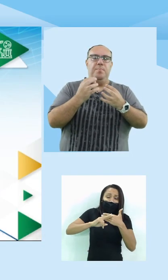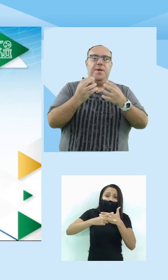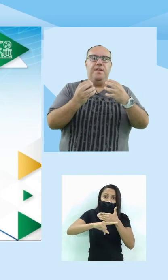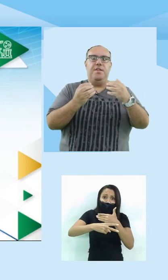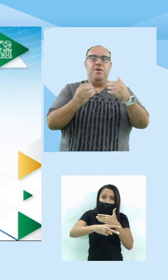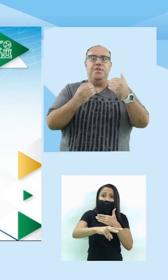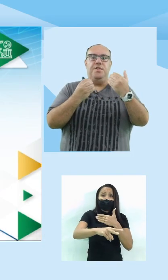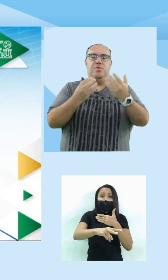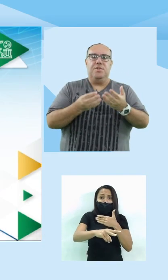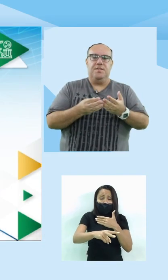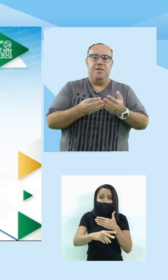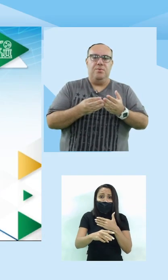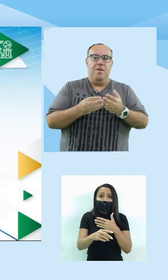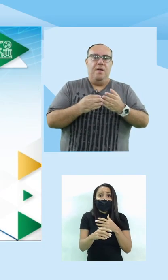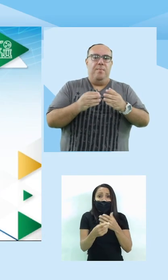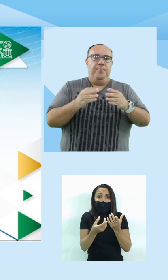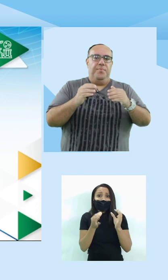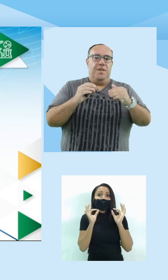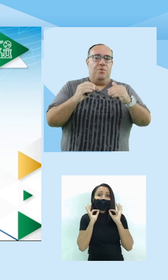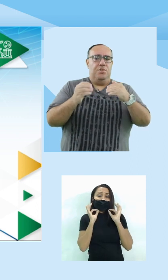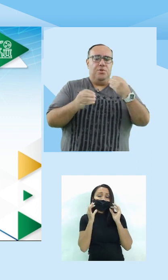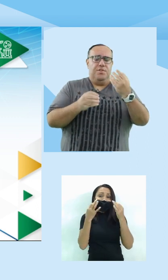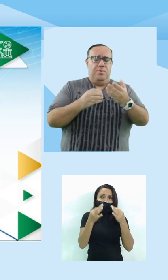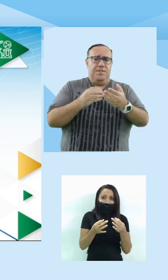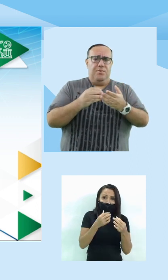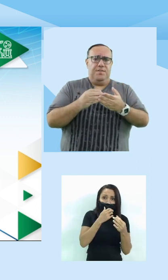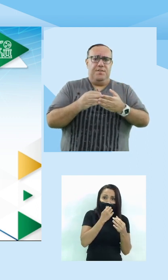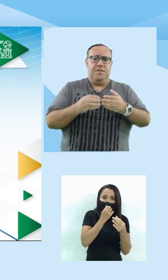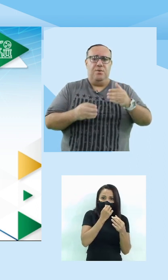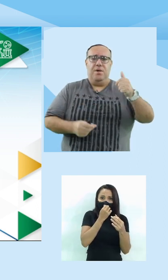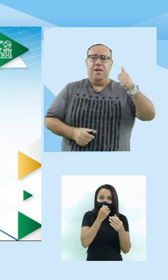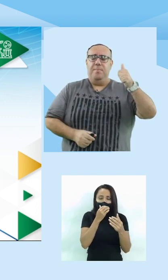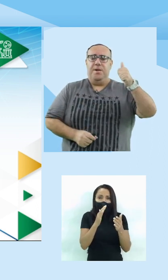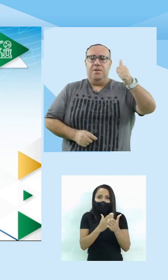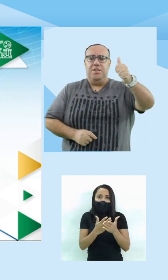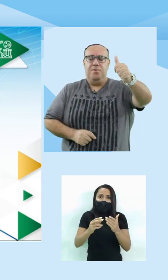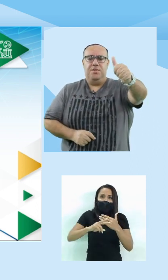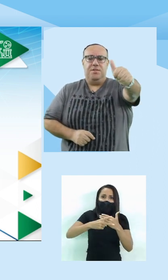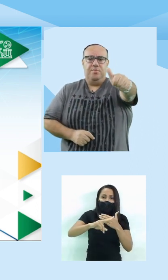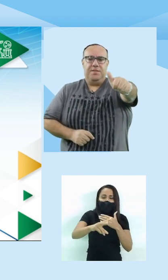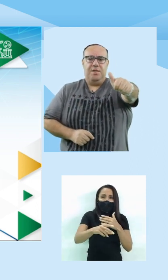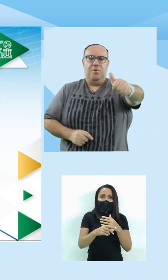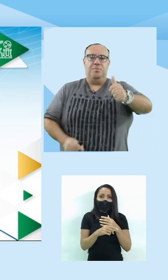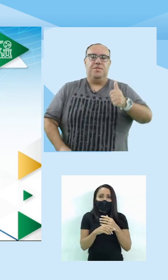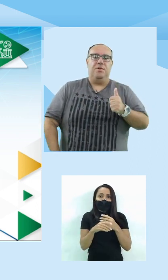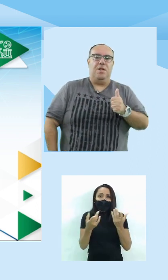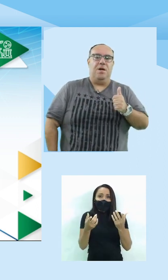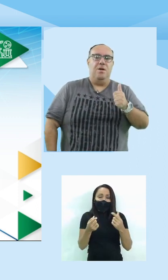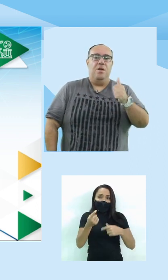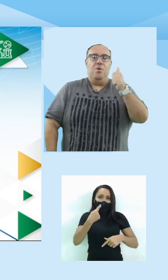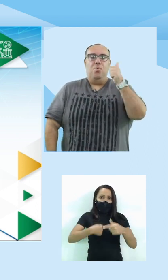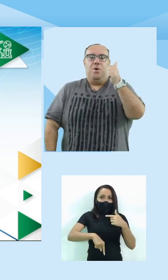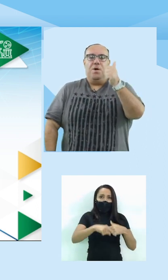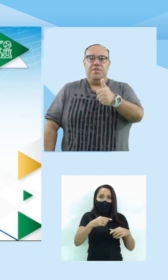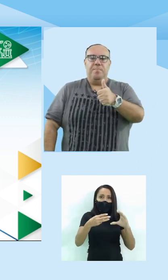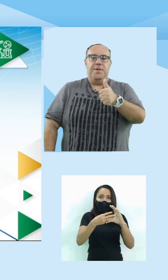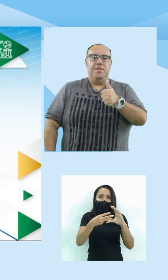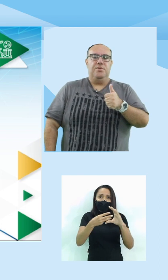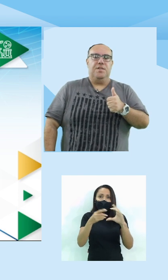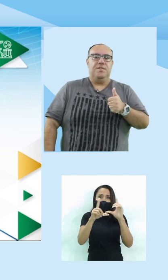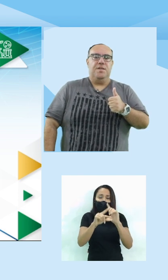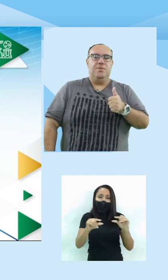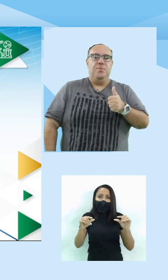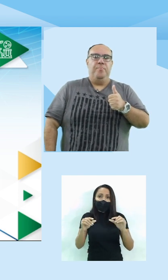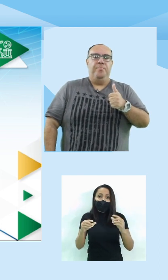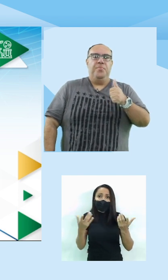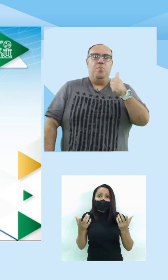do hipertireoidismo, tá certo? Algumas consequências são, relembrando, a diminuição do metabolismo celular, o ganho de peso,